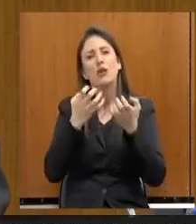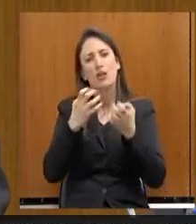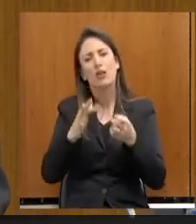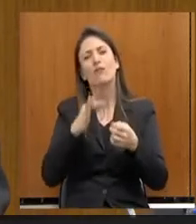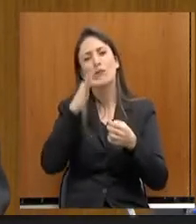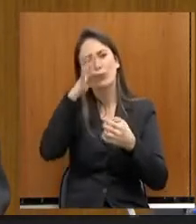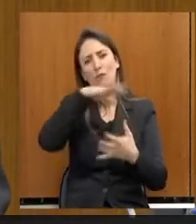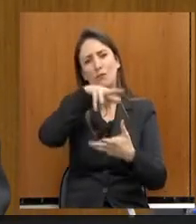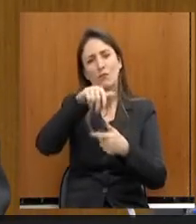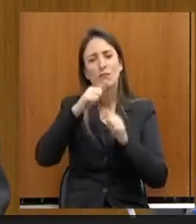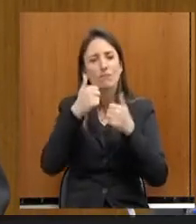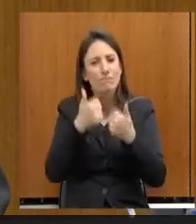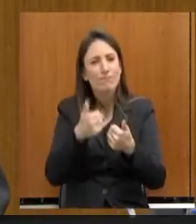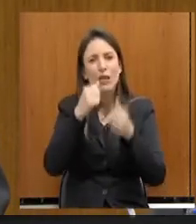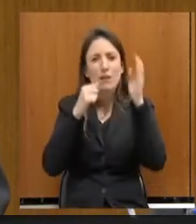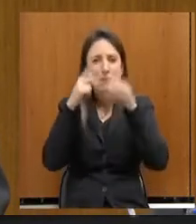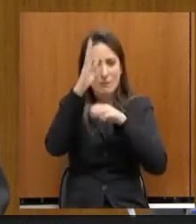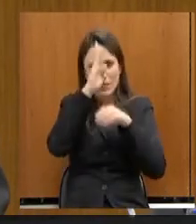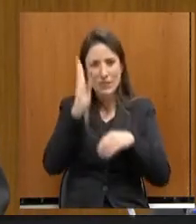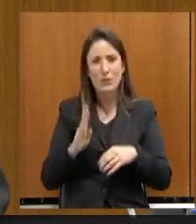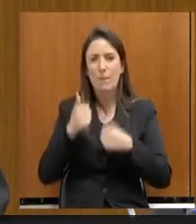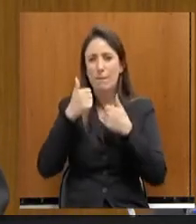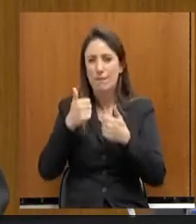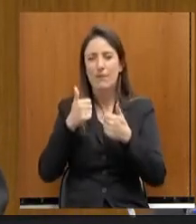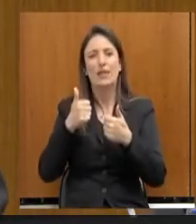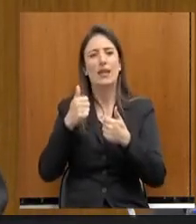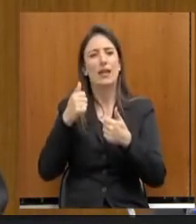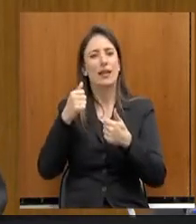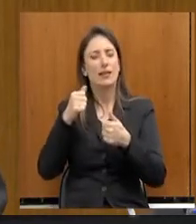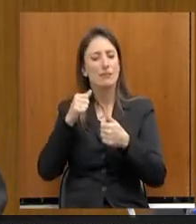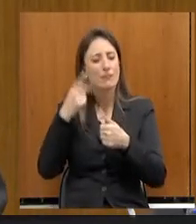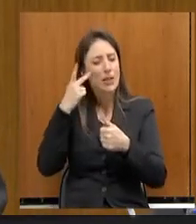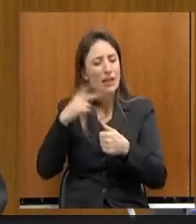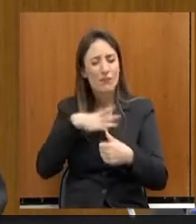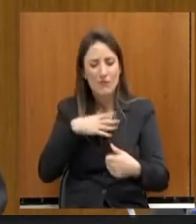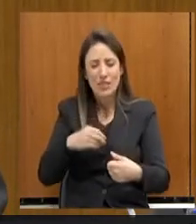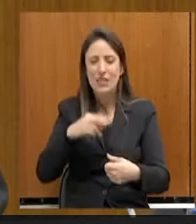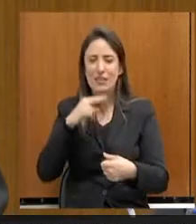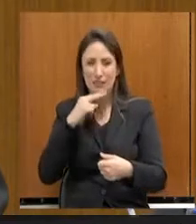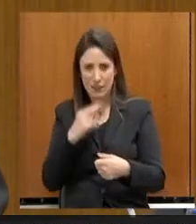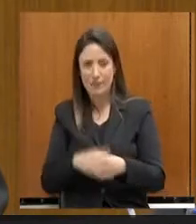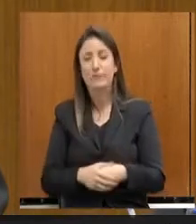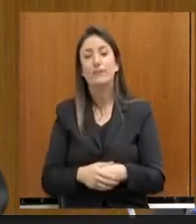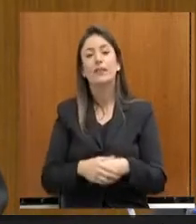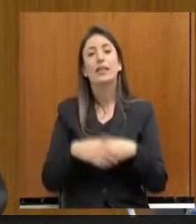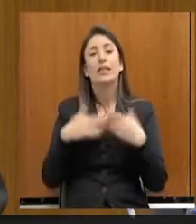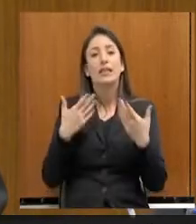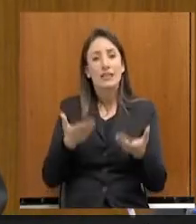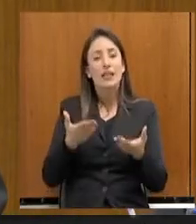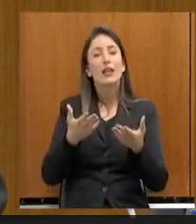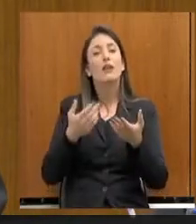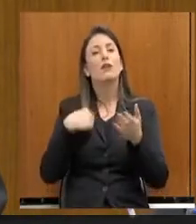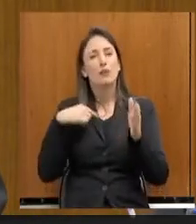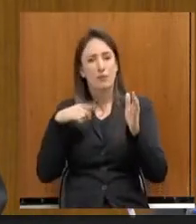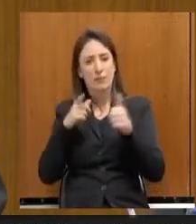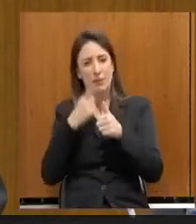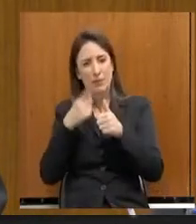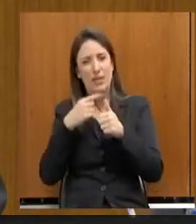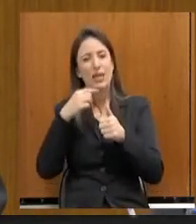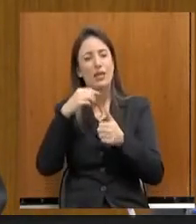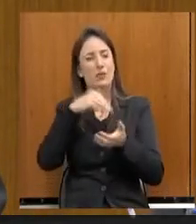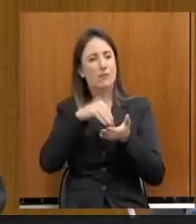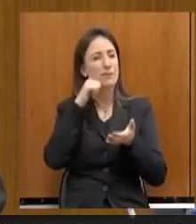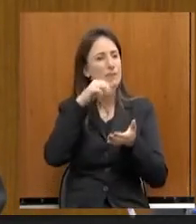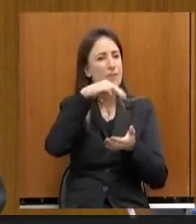eles Oi eu gostaria de saber algumas questões secretária Marília eu vou fazer a pergunta para depois a senhora